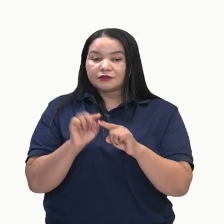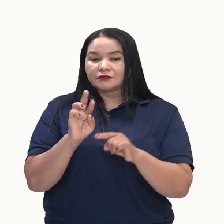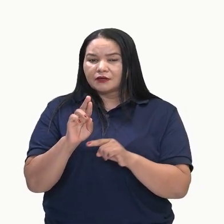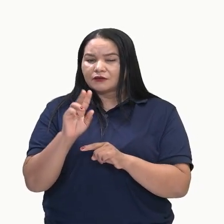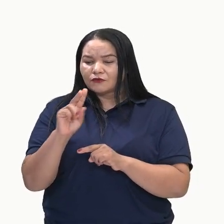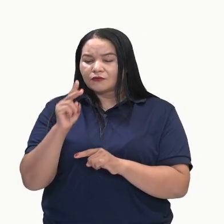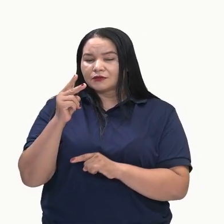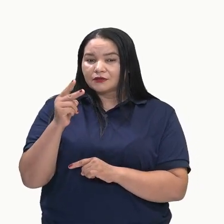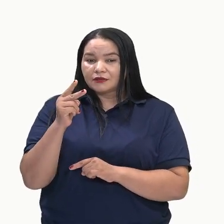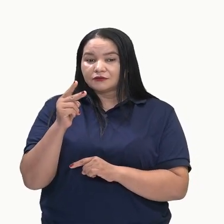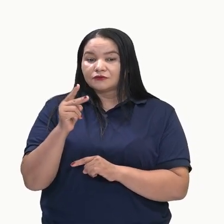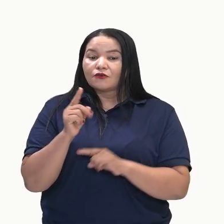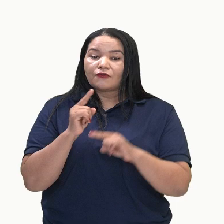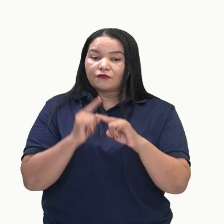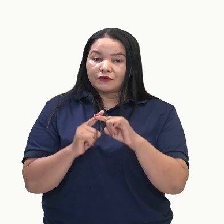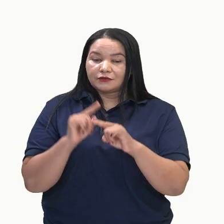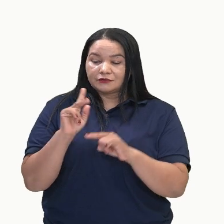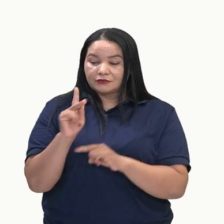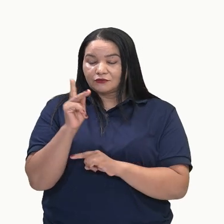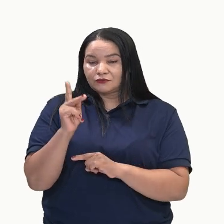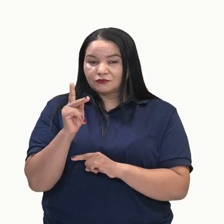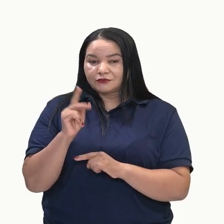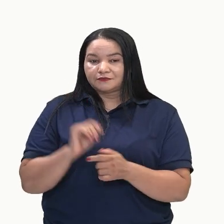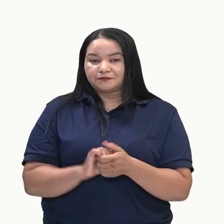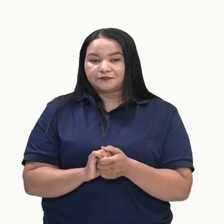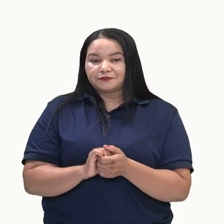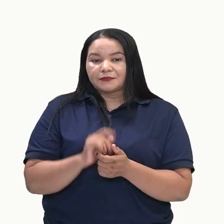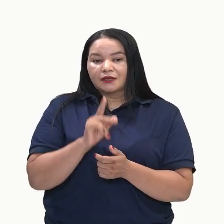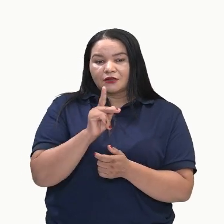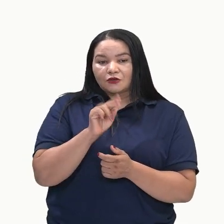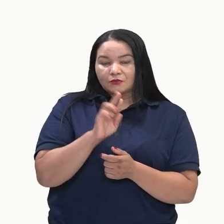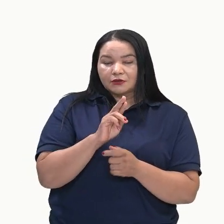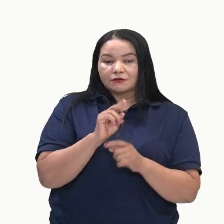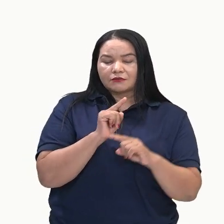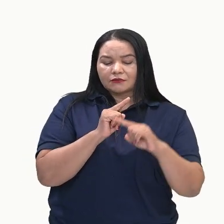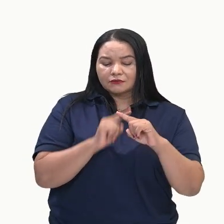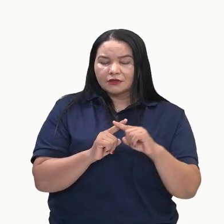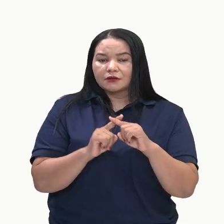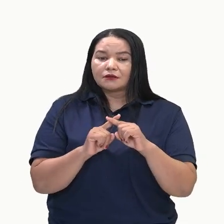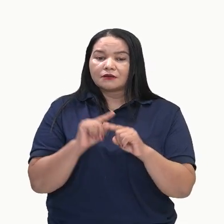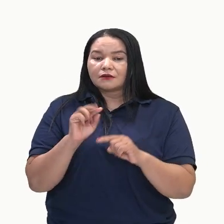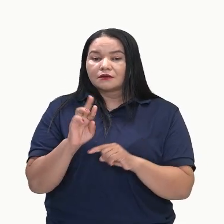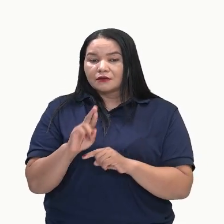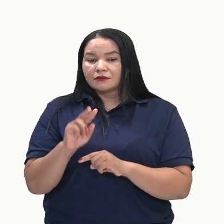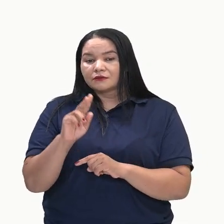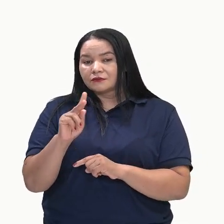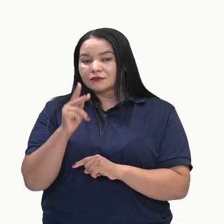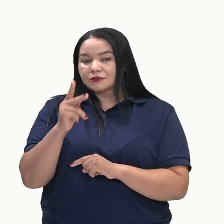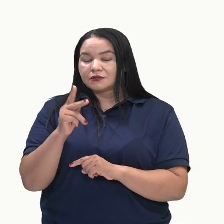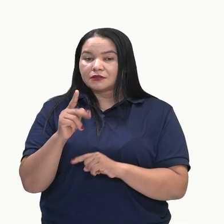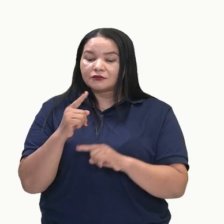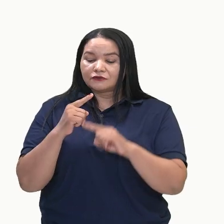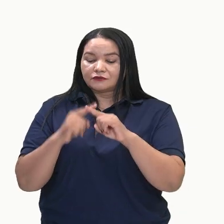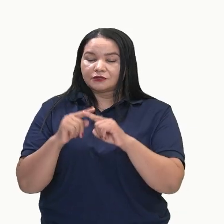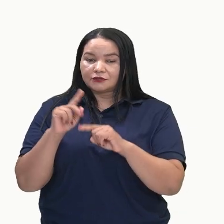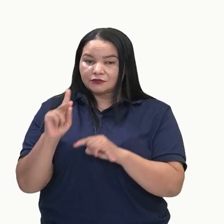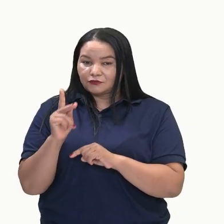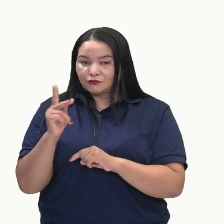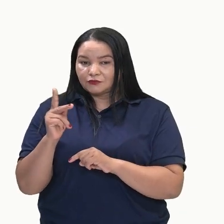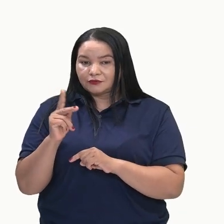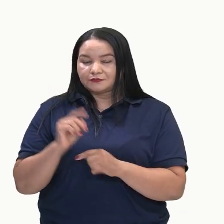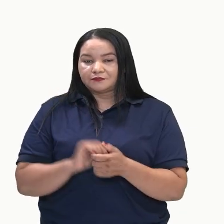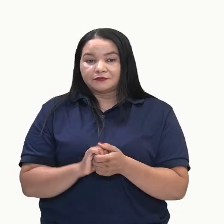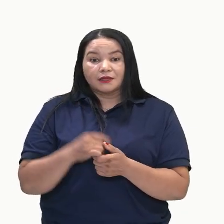quadrado vezes altura. Π multiplicado por raio ao quadrado multiplicado pela altura.